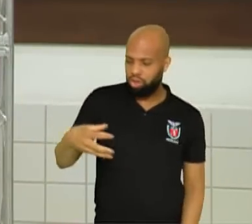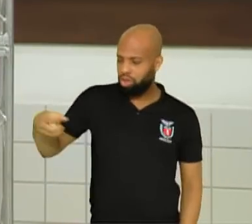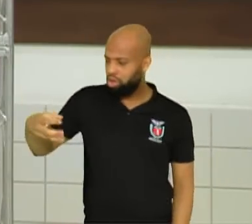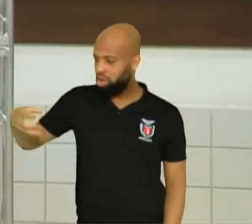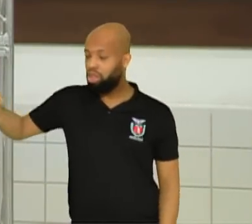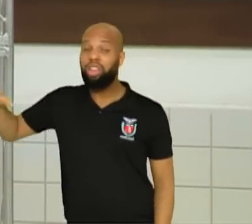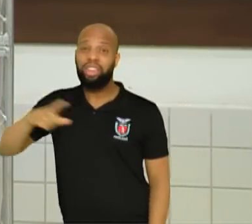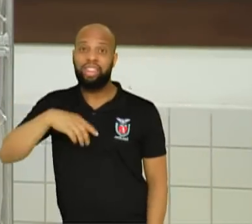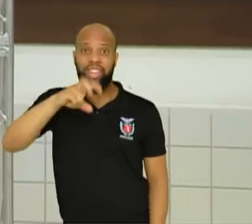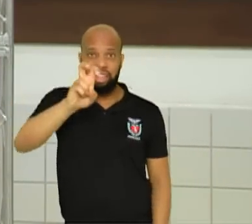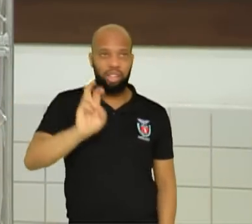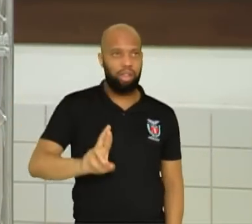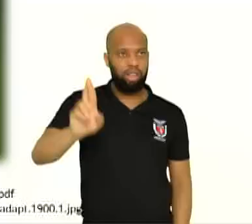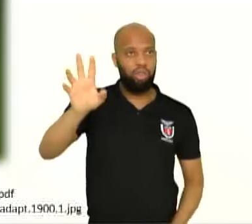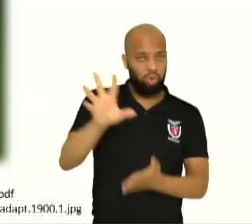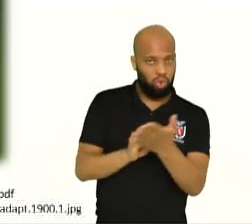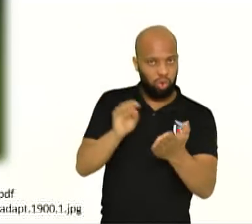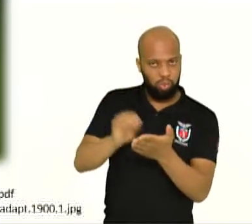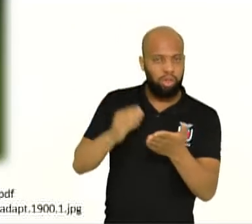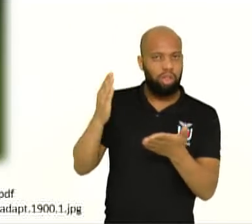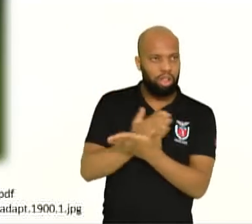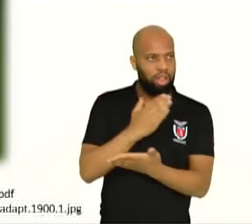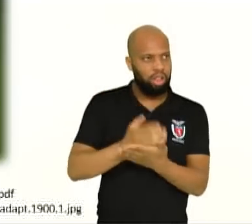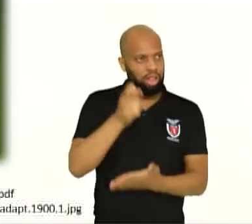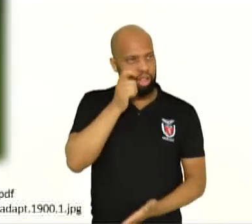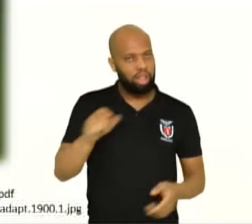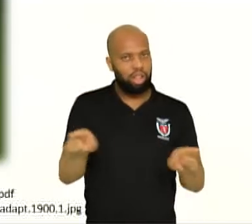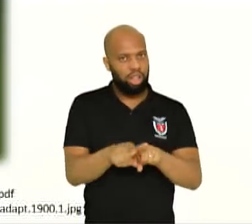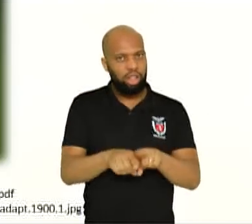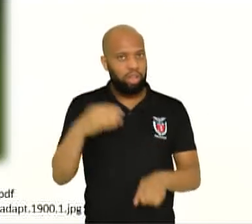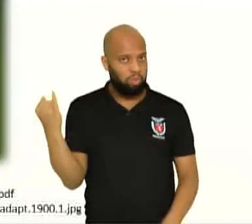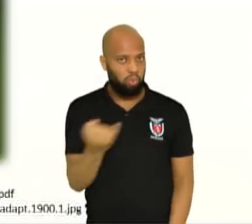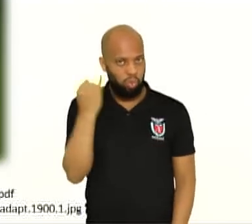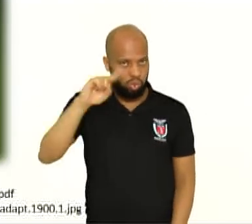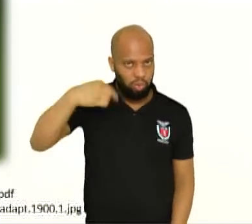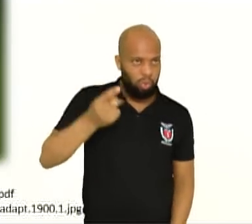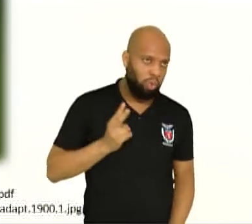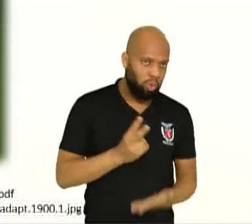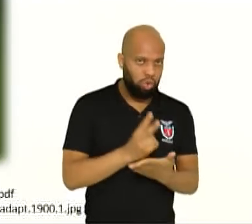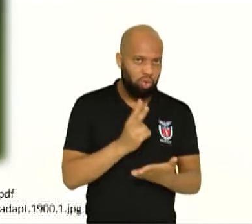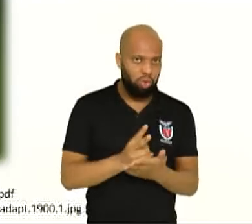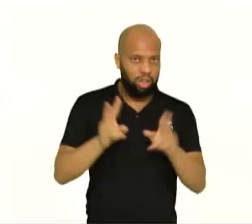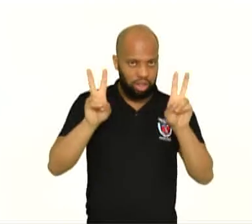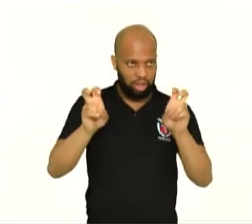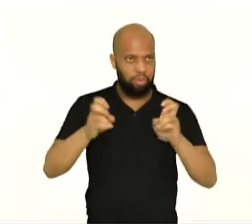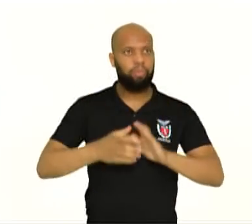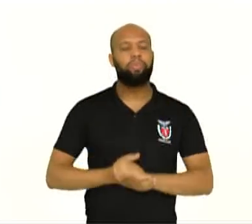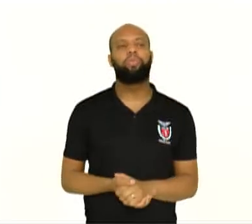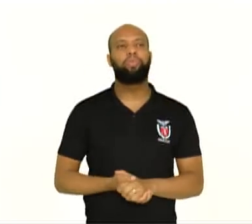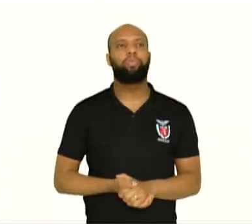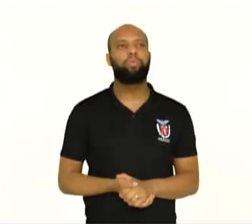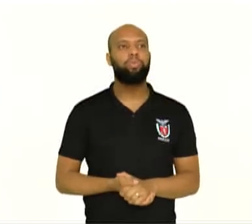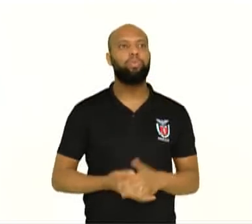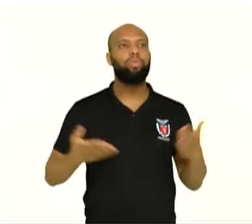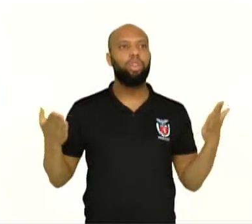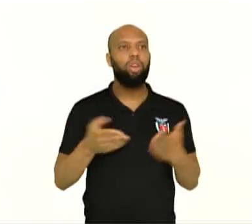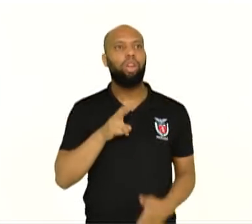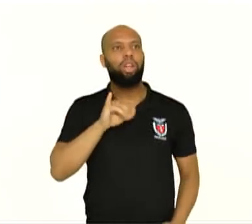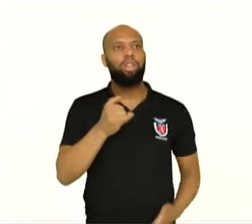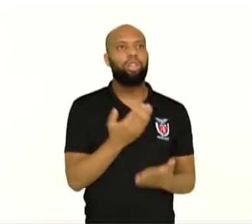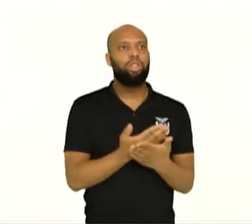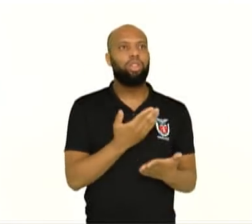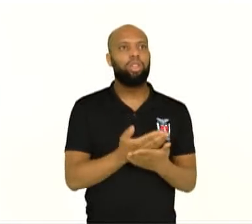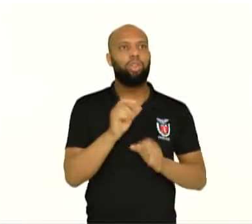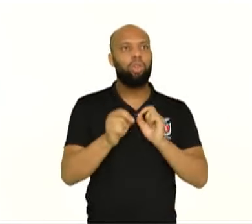Então, anota isso no caderno que vai ser bem interessante e bem importante para a continuidade do assunto. Agora a gente vai falar